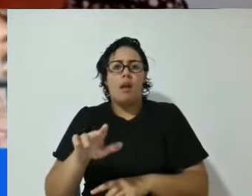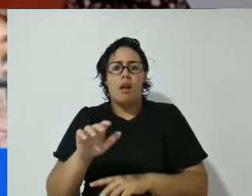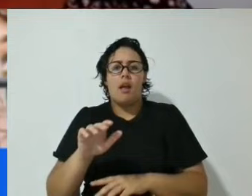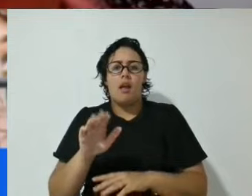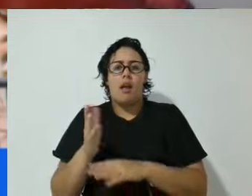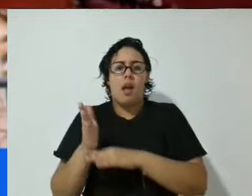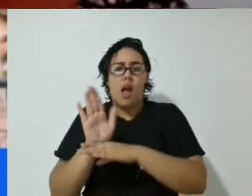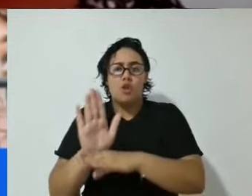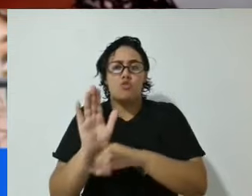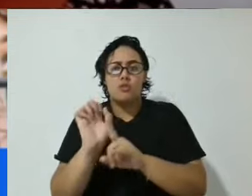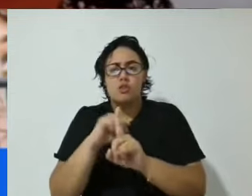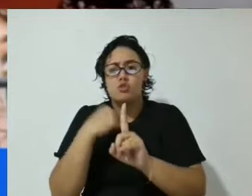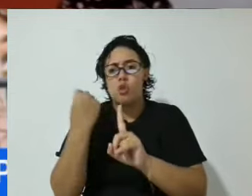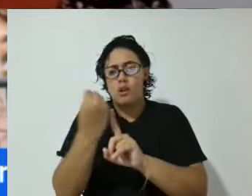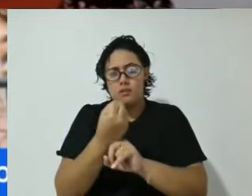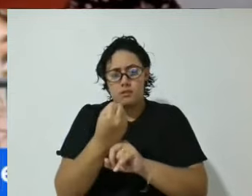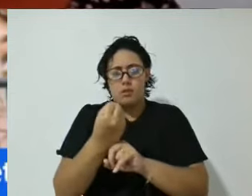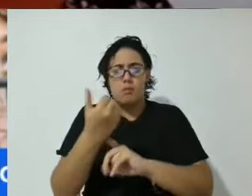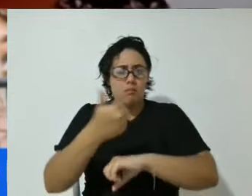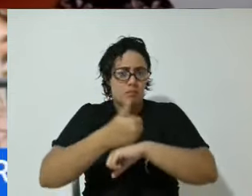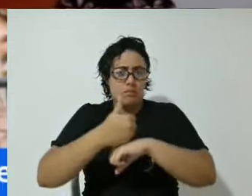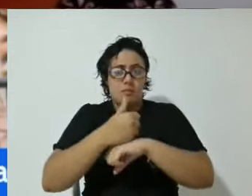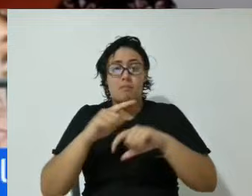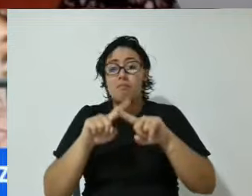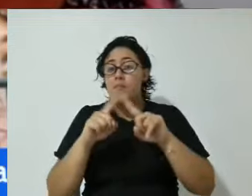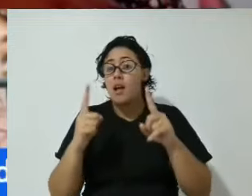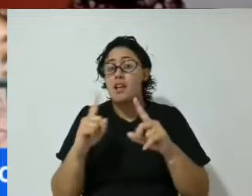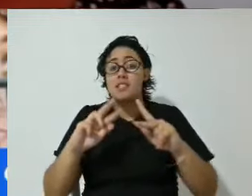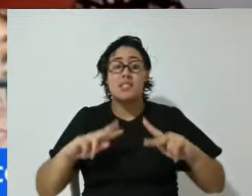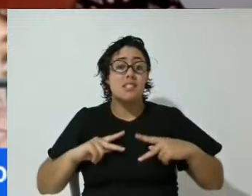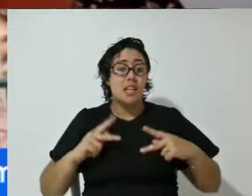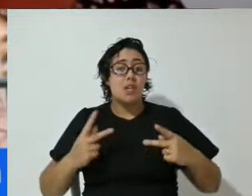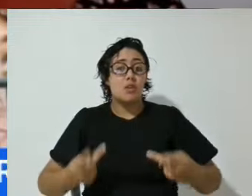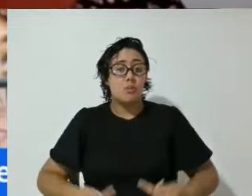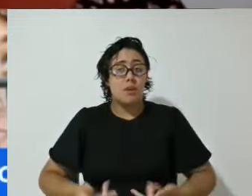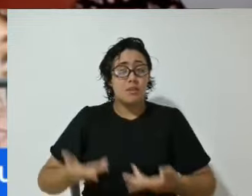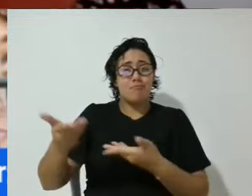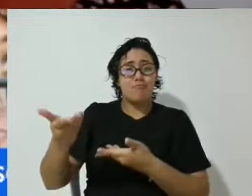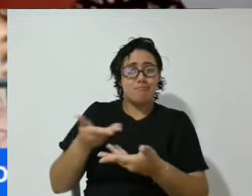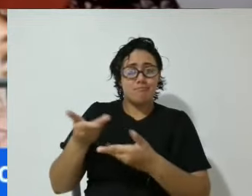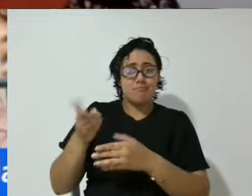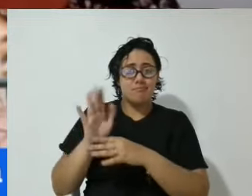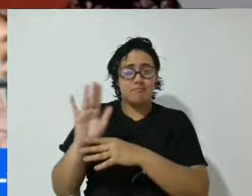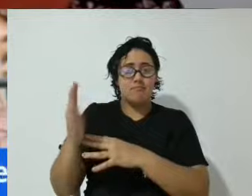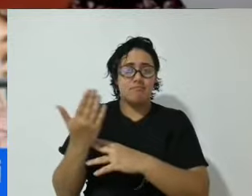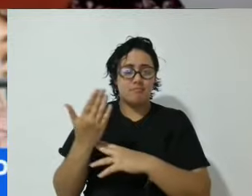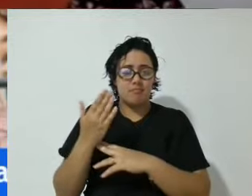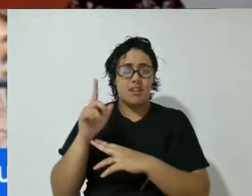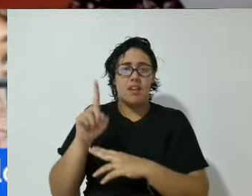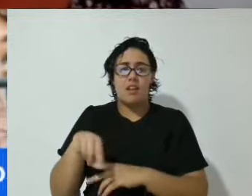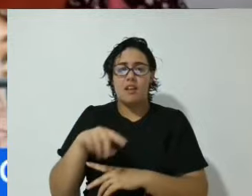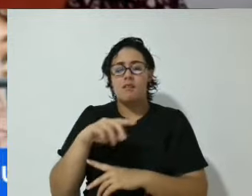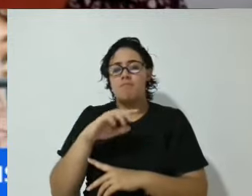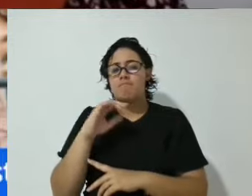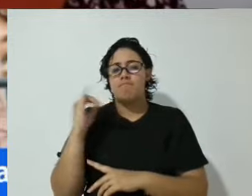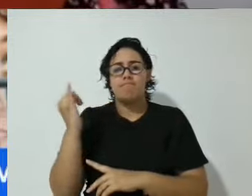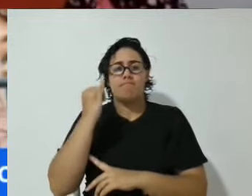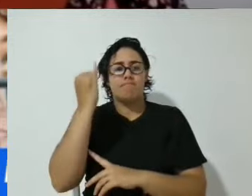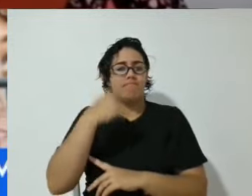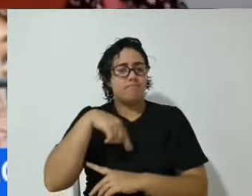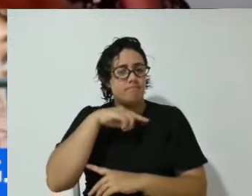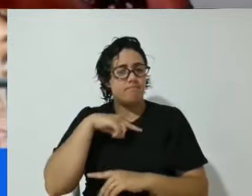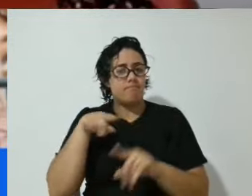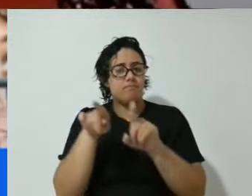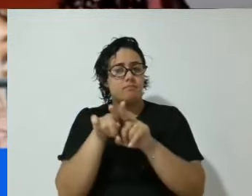desqualificando, mas é de ser humano para ser humano, né? E essa ela é fundamental também para a gente, né? Até para a gente, muitas vezes,